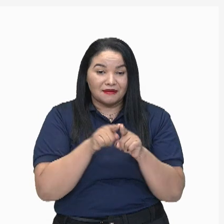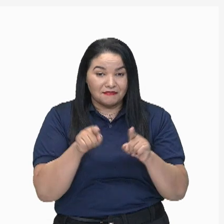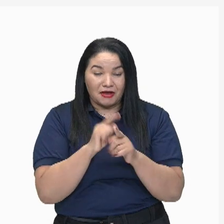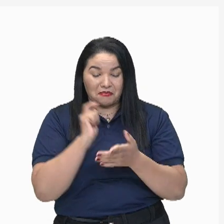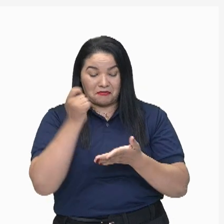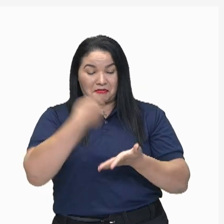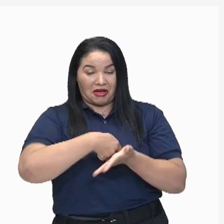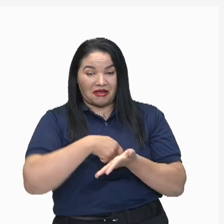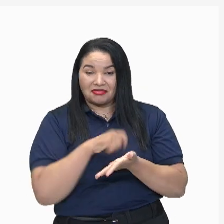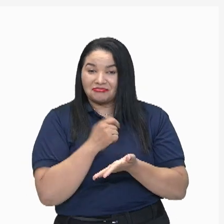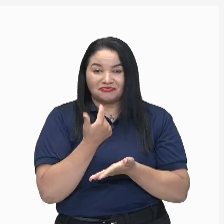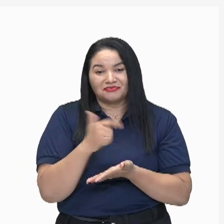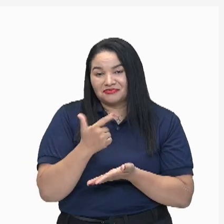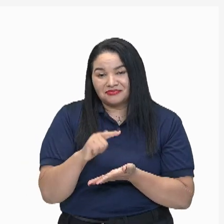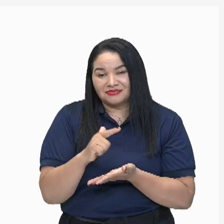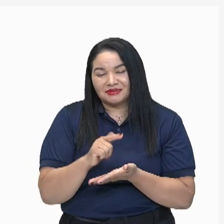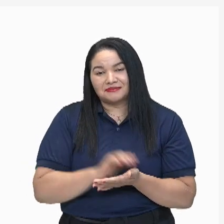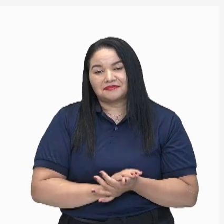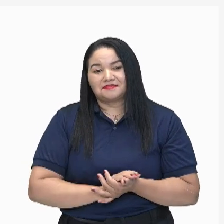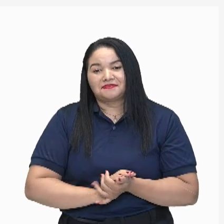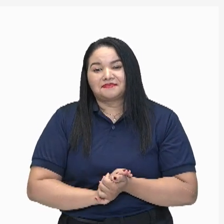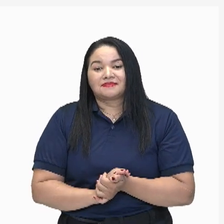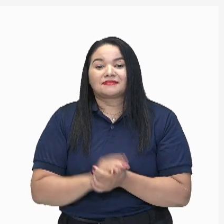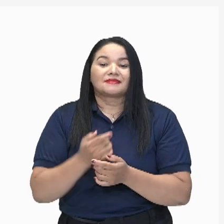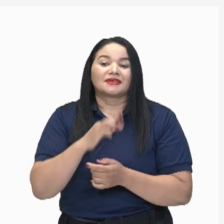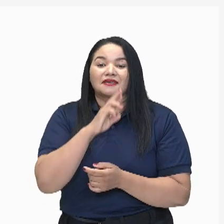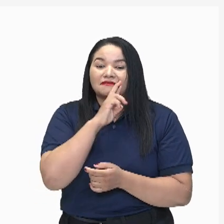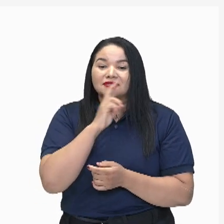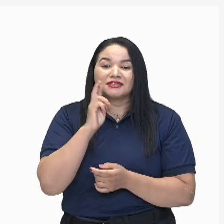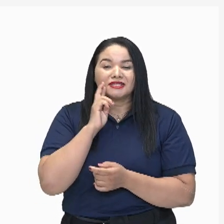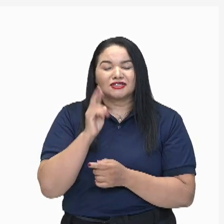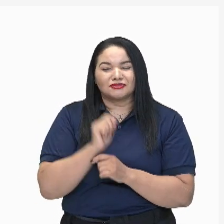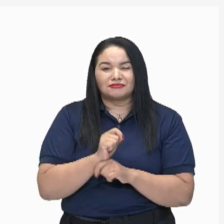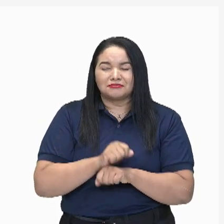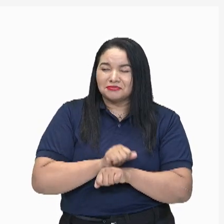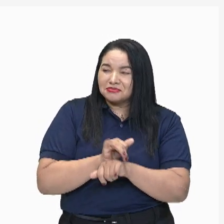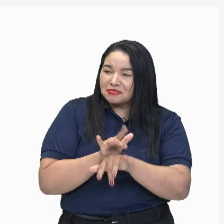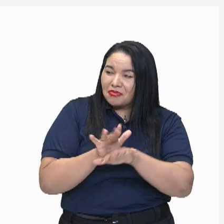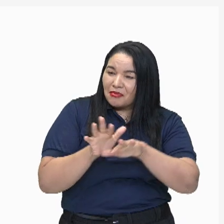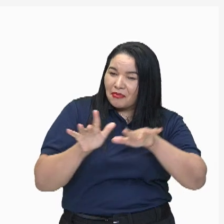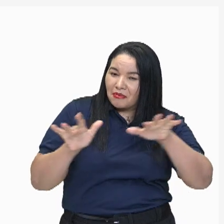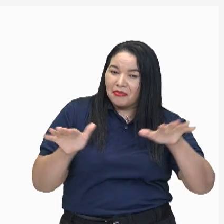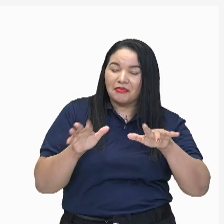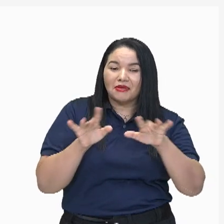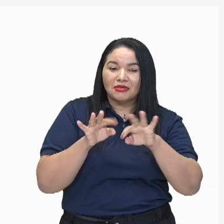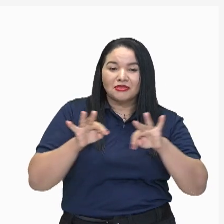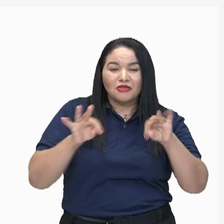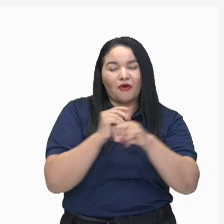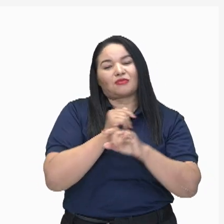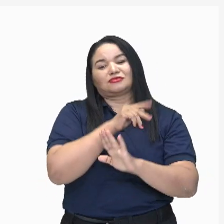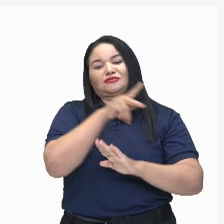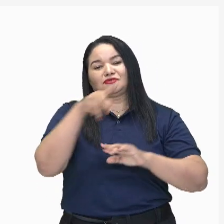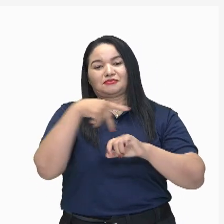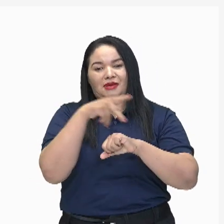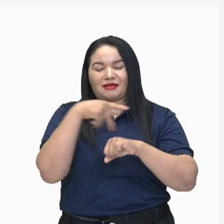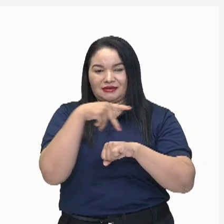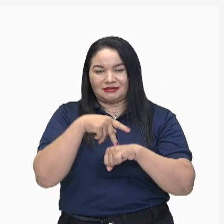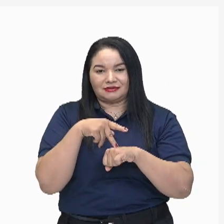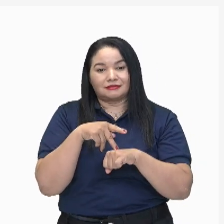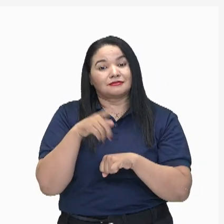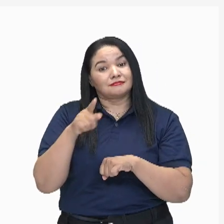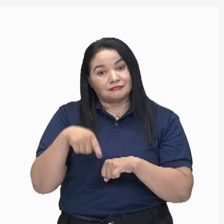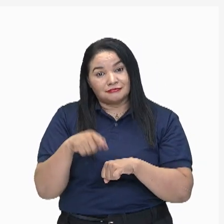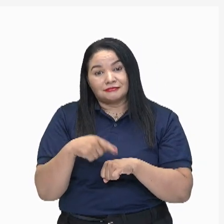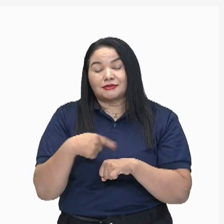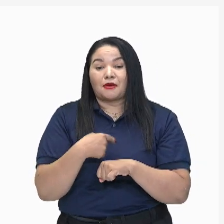em relação a esse patrocínio. Refrigerante esse espalhado por todos os países. Aliás, foi